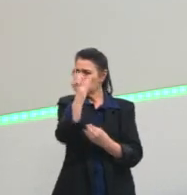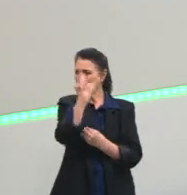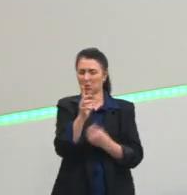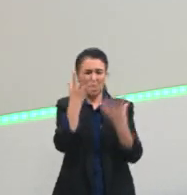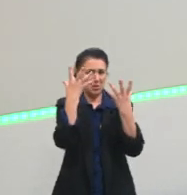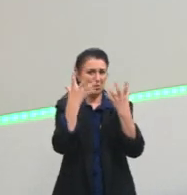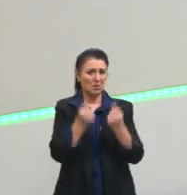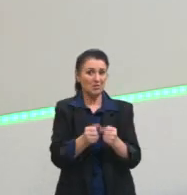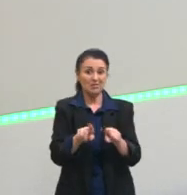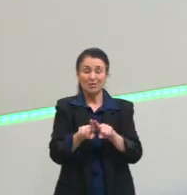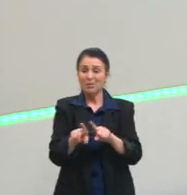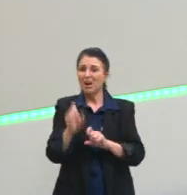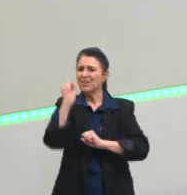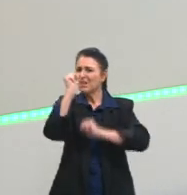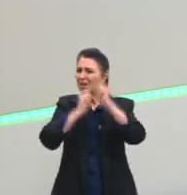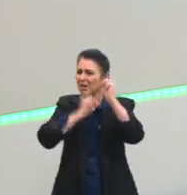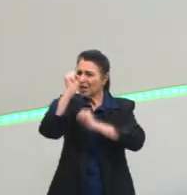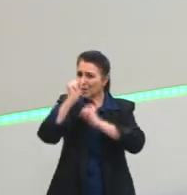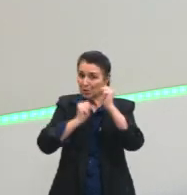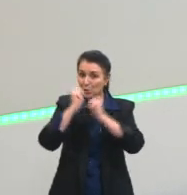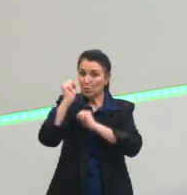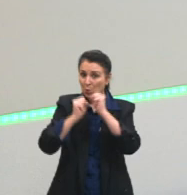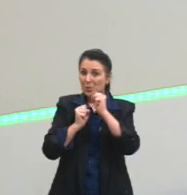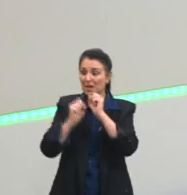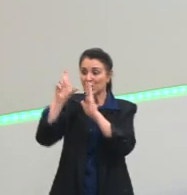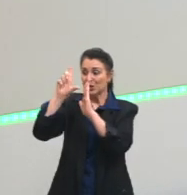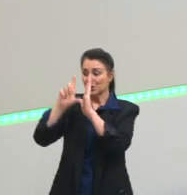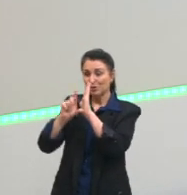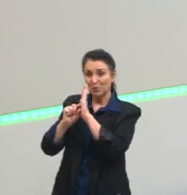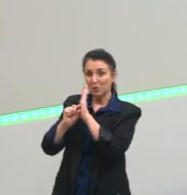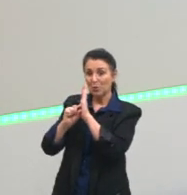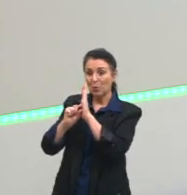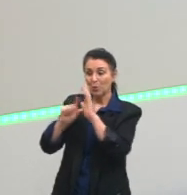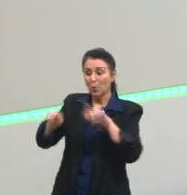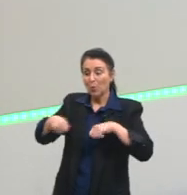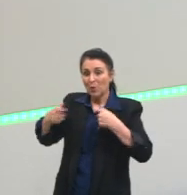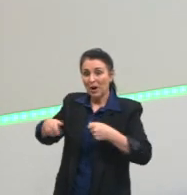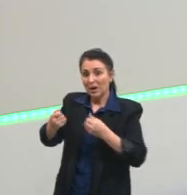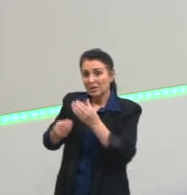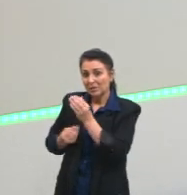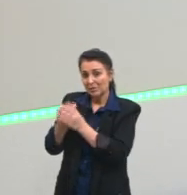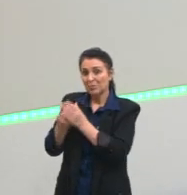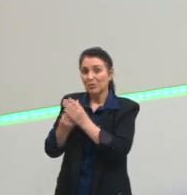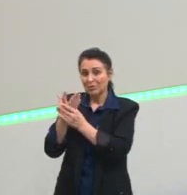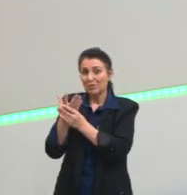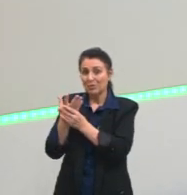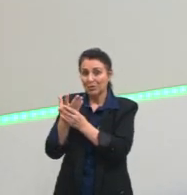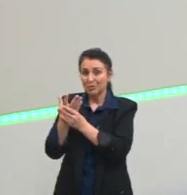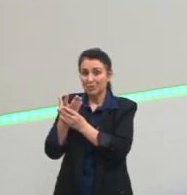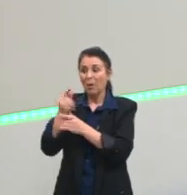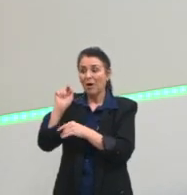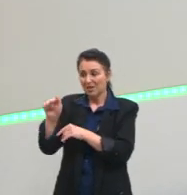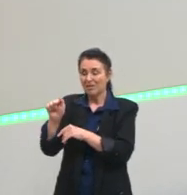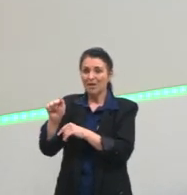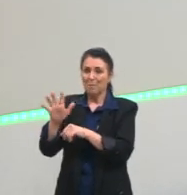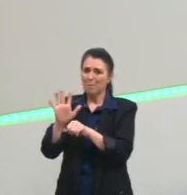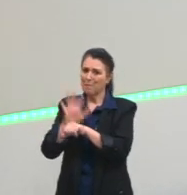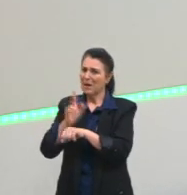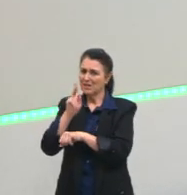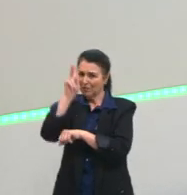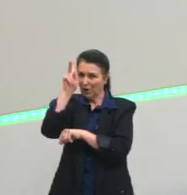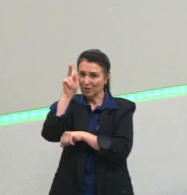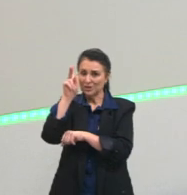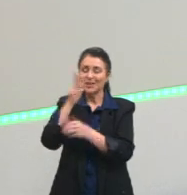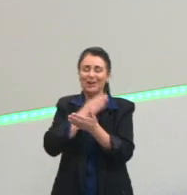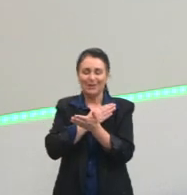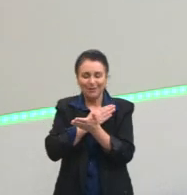como a indústria baixa muito curso de produção eles são obrigados aí para indústrias acabam farinha de ser até tal né E aí começa o trabalho sério né